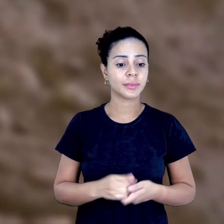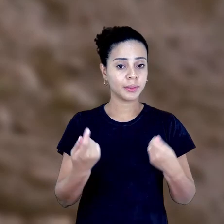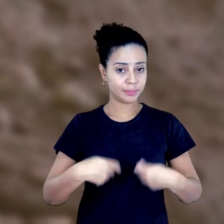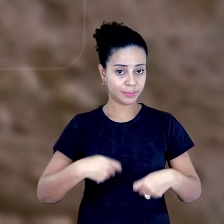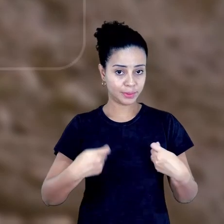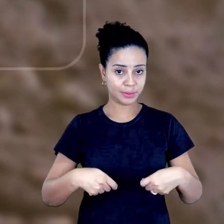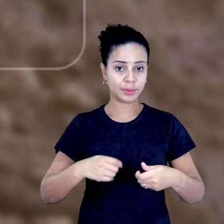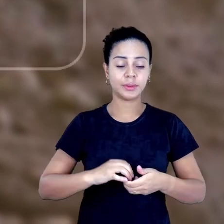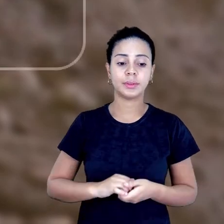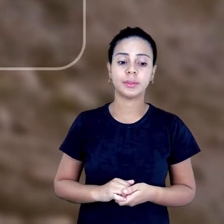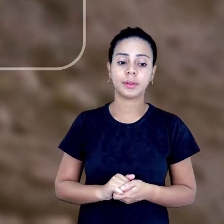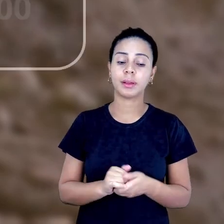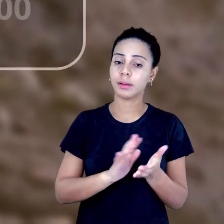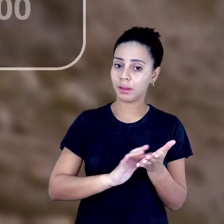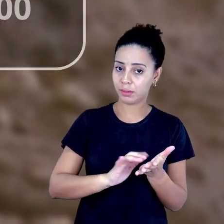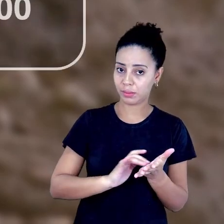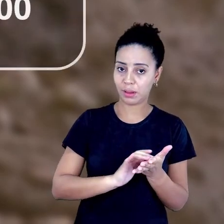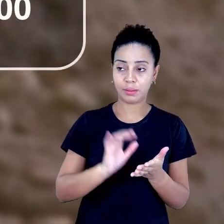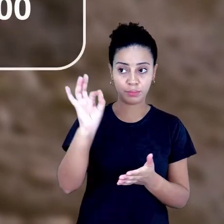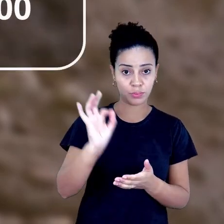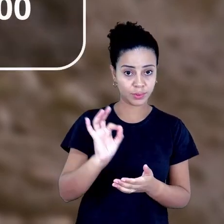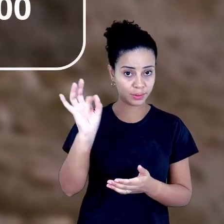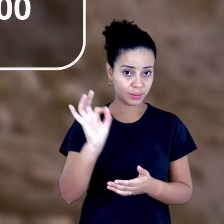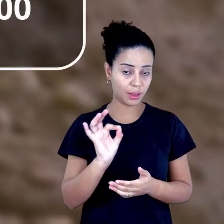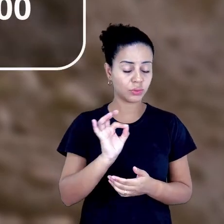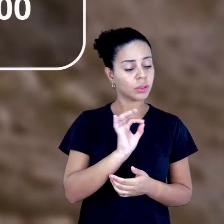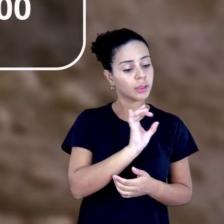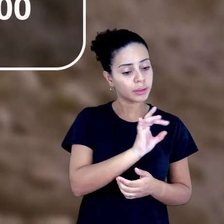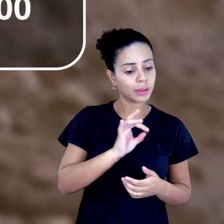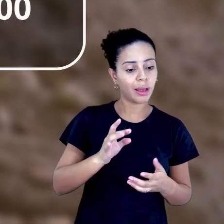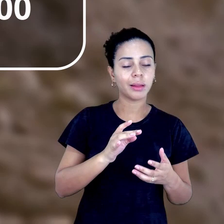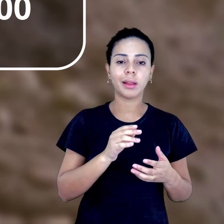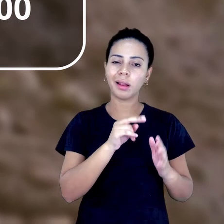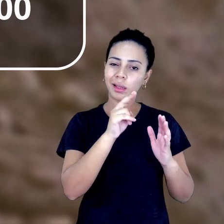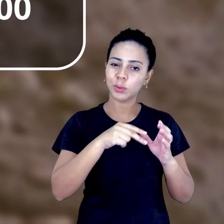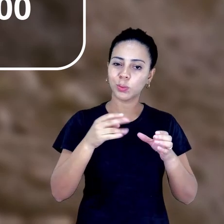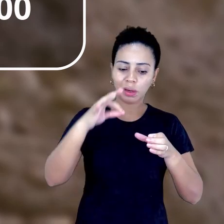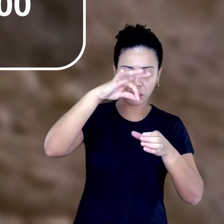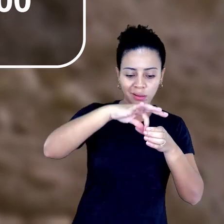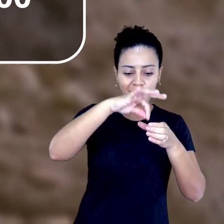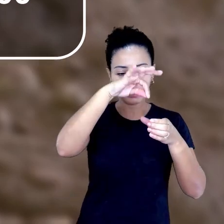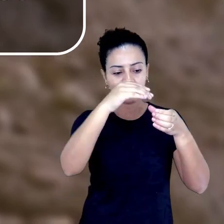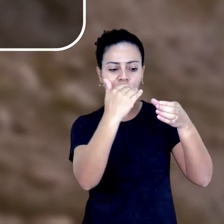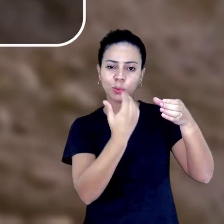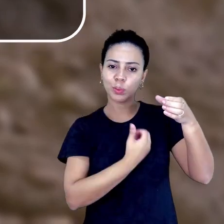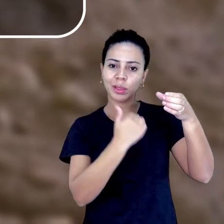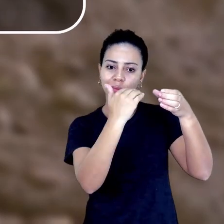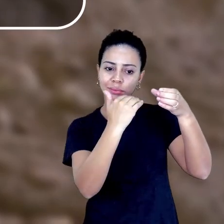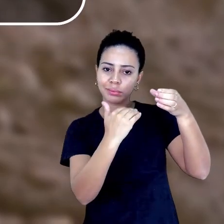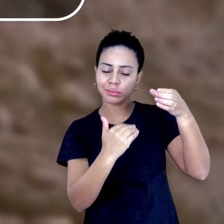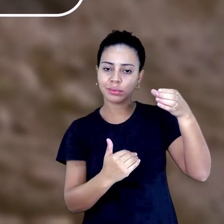Deve-se ainda calcular as porcentagens correspondentes a cada leitura do densímetro referidas à massa total